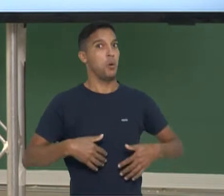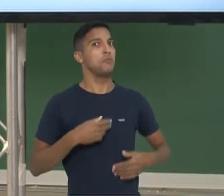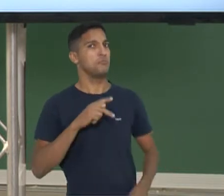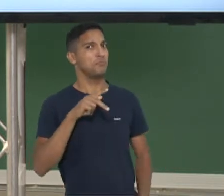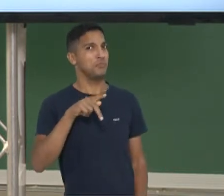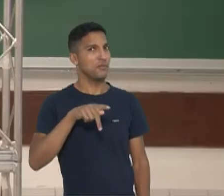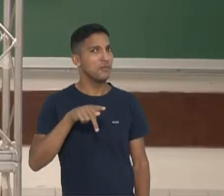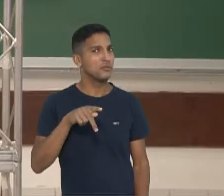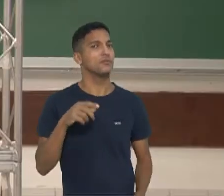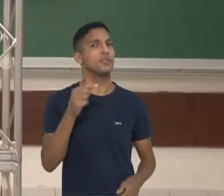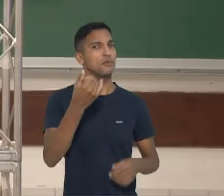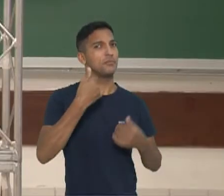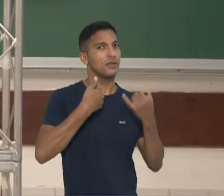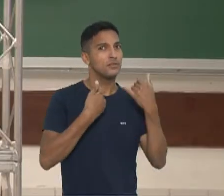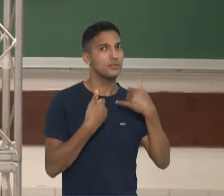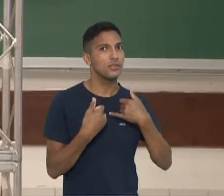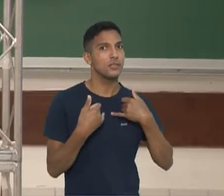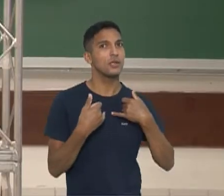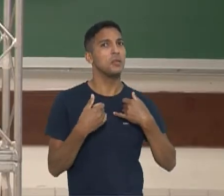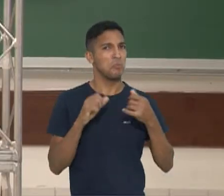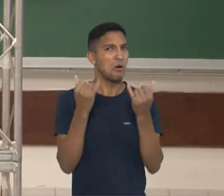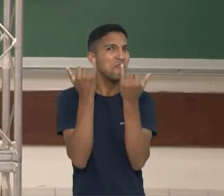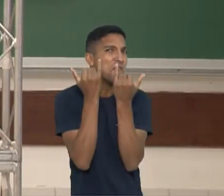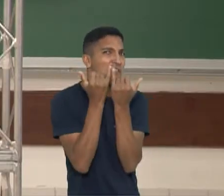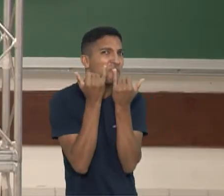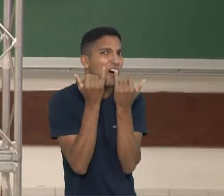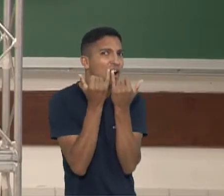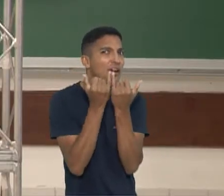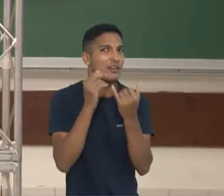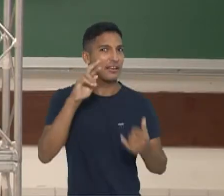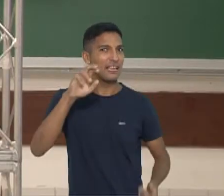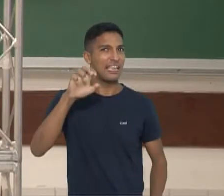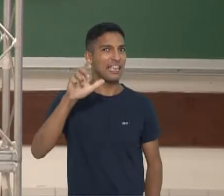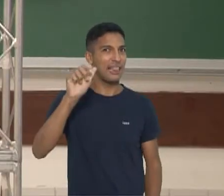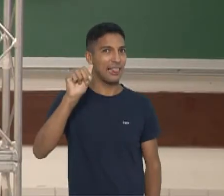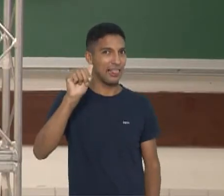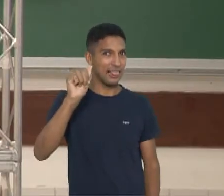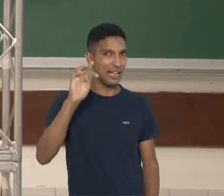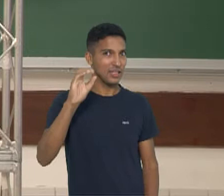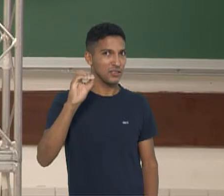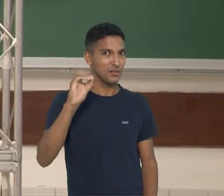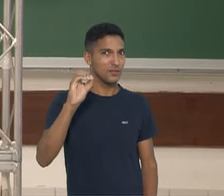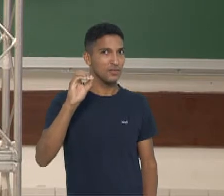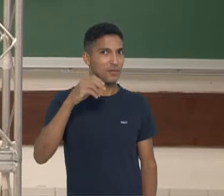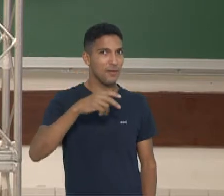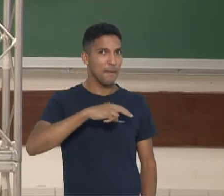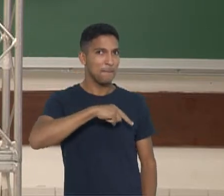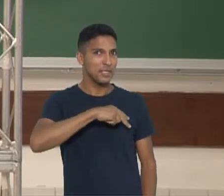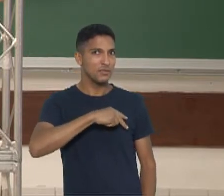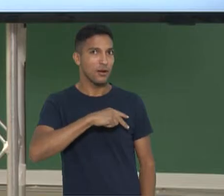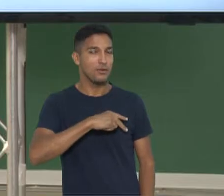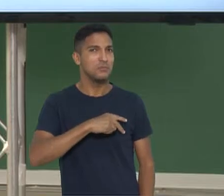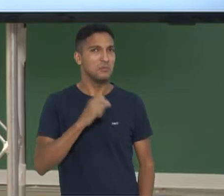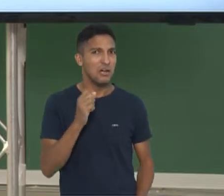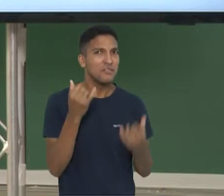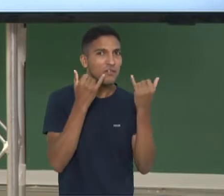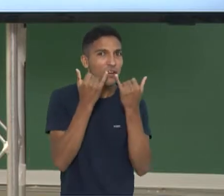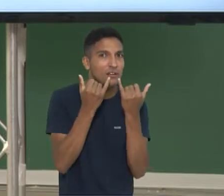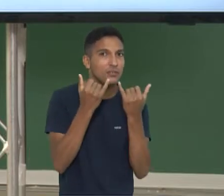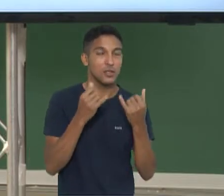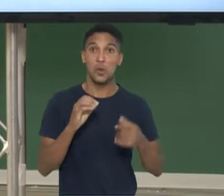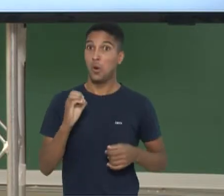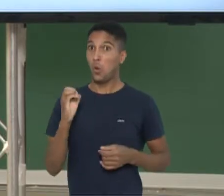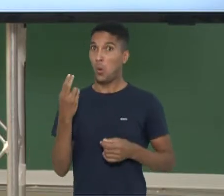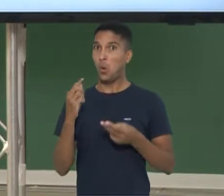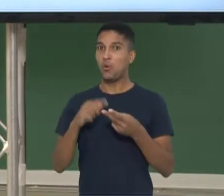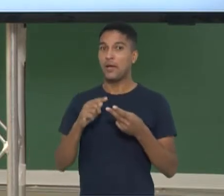um relato pessoal pode ser uma fofoca? Pode. Você está me dizendo que uma treta que aconteceu lá e eu estou